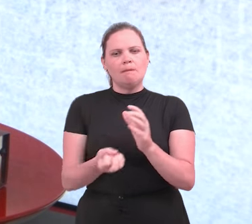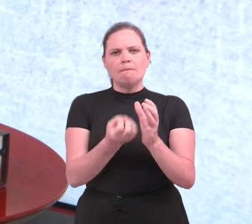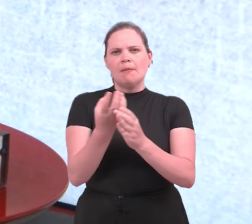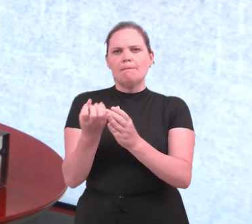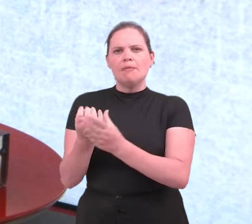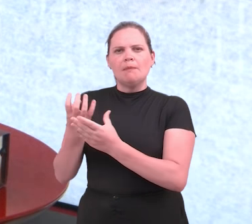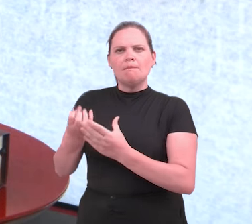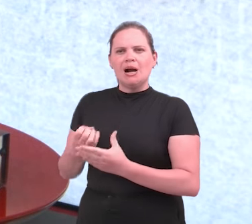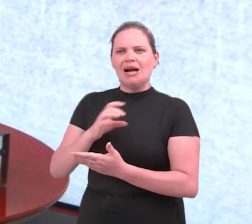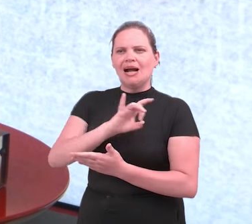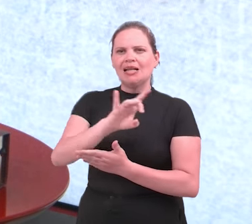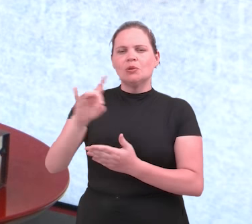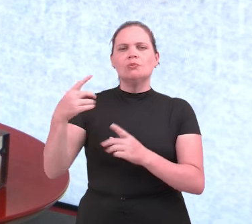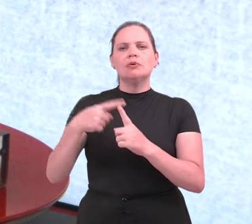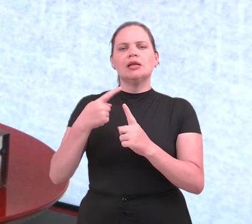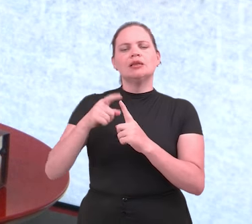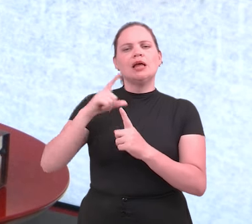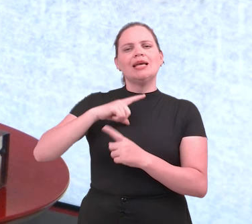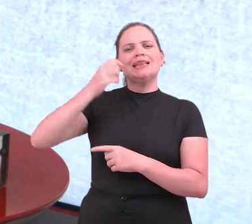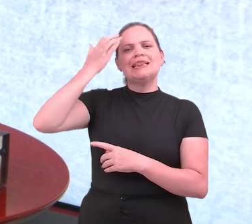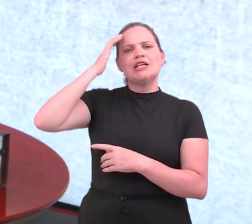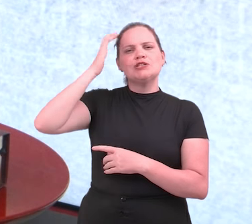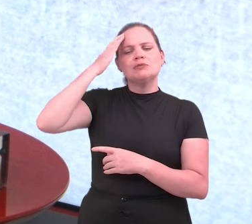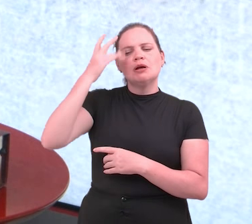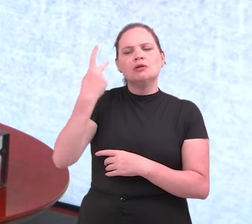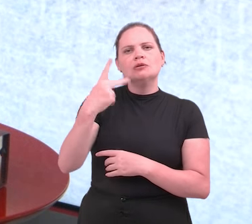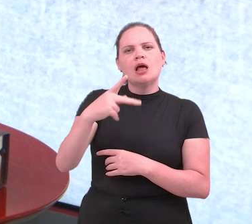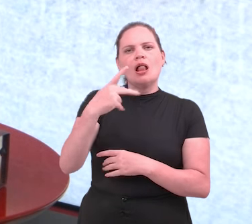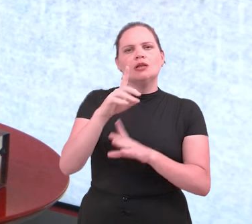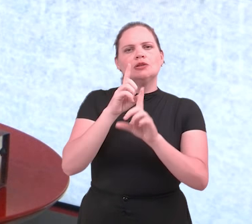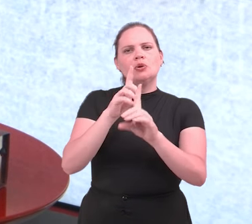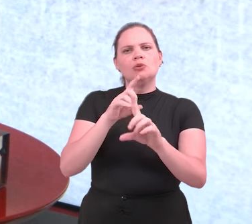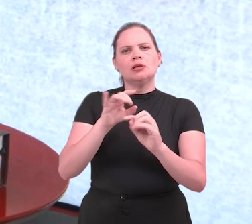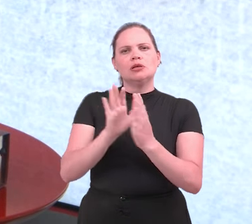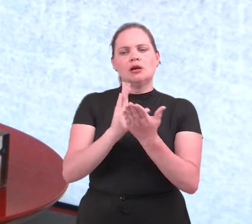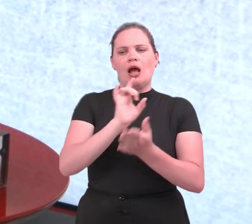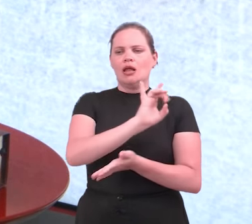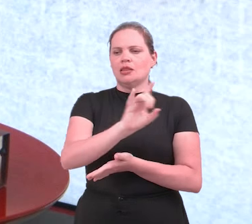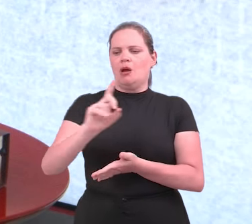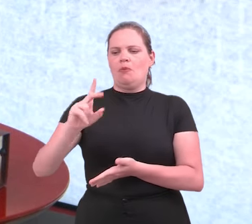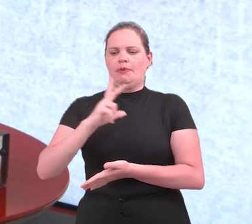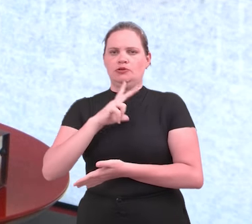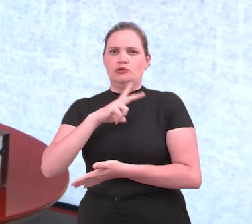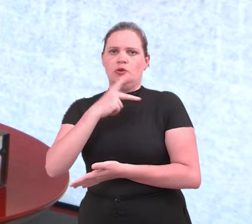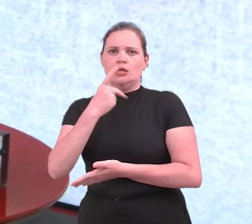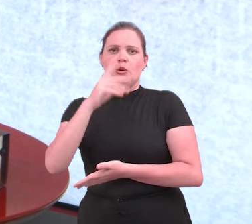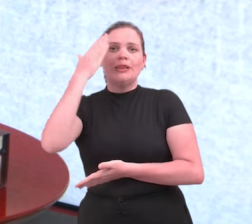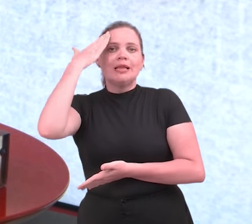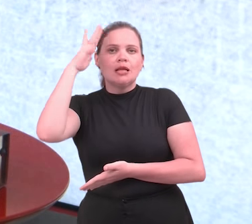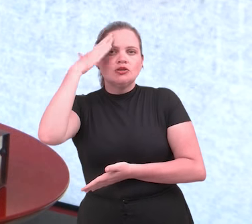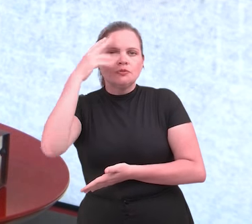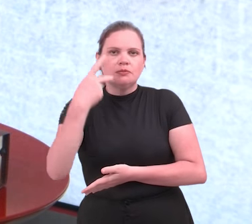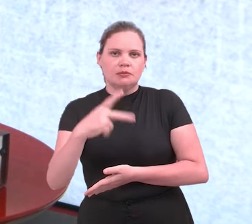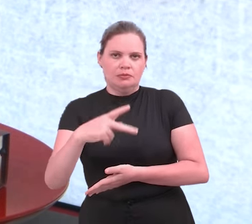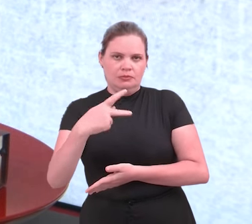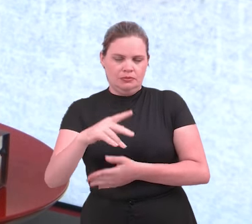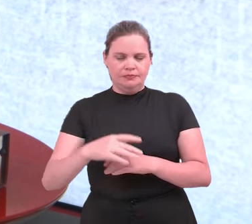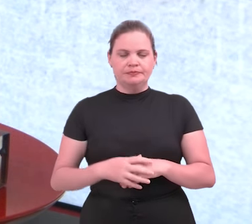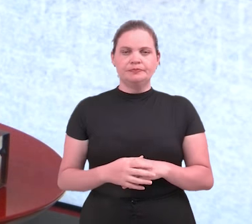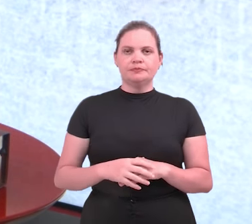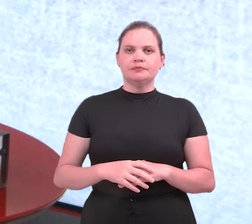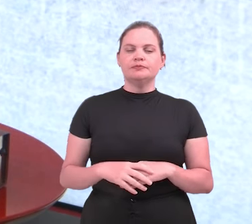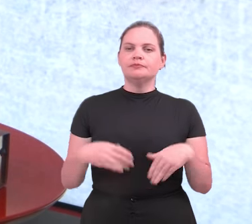de interpretações variadas a respeito das doutrinas bíblicas. E essas interpretações,